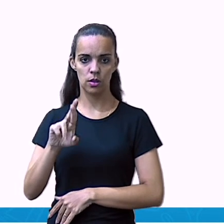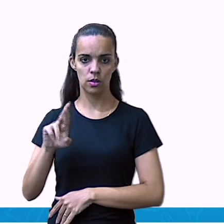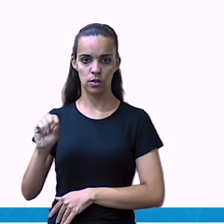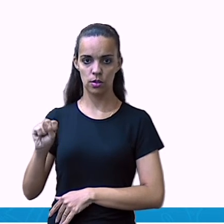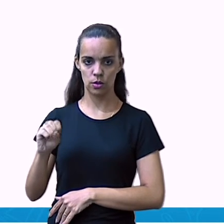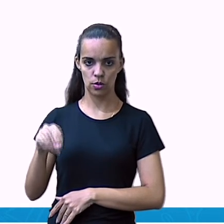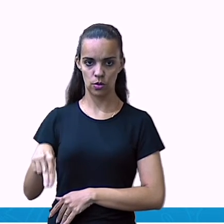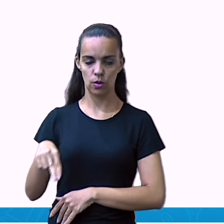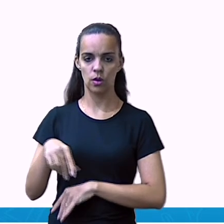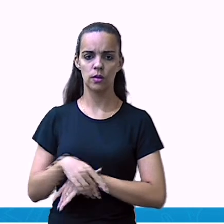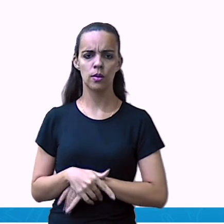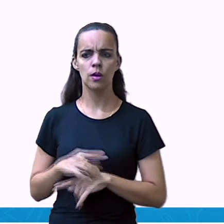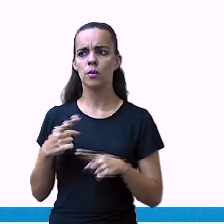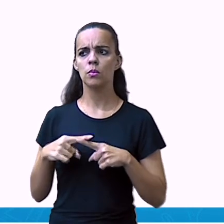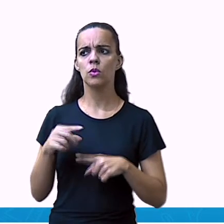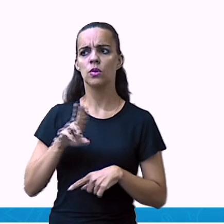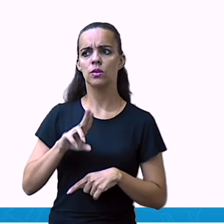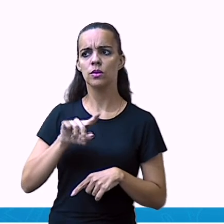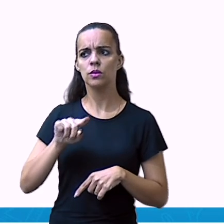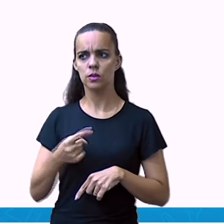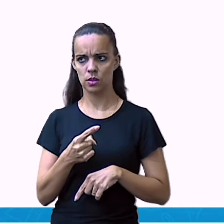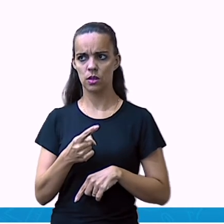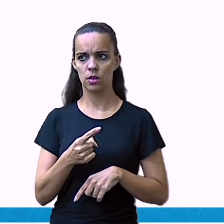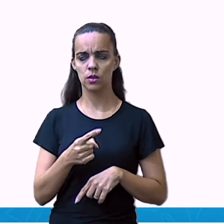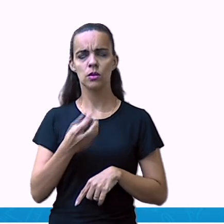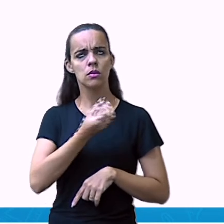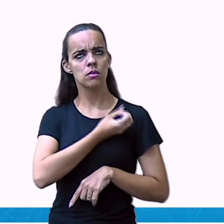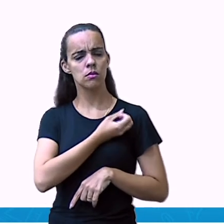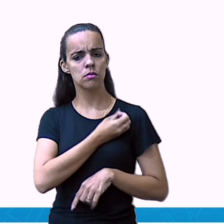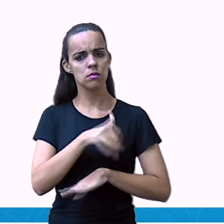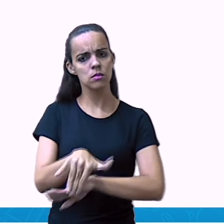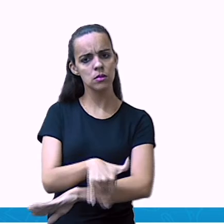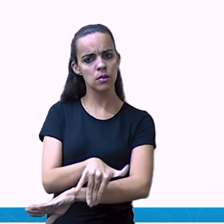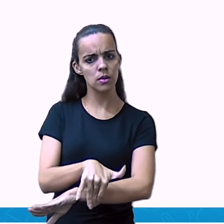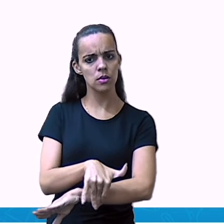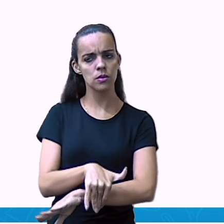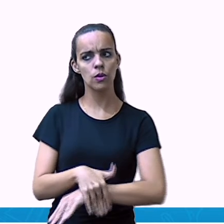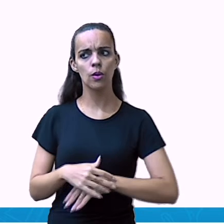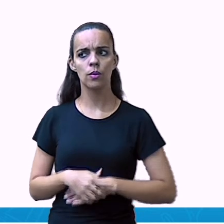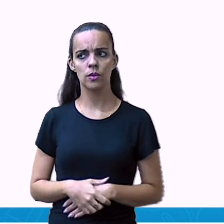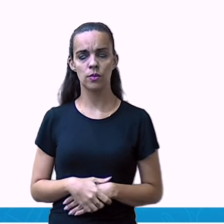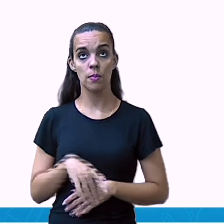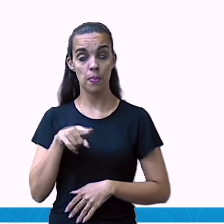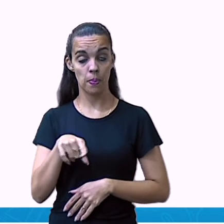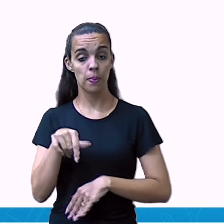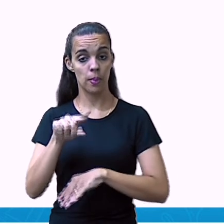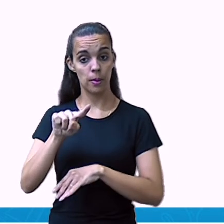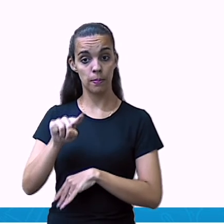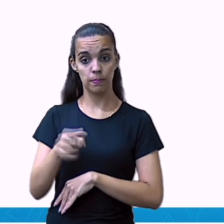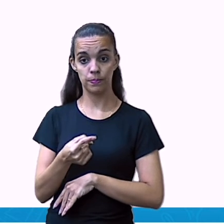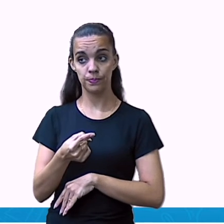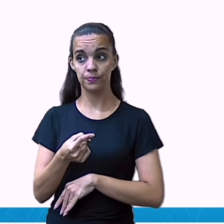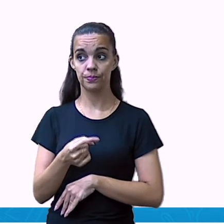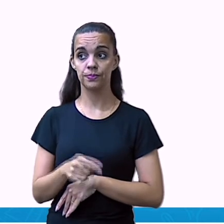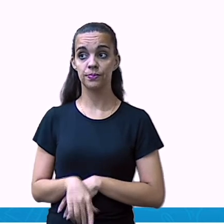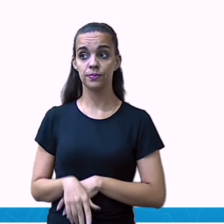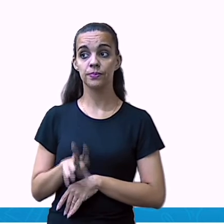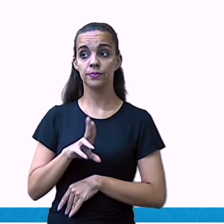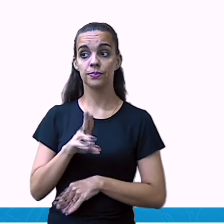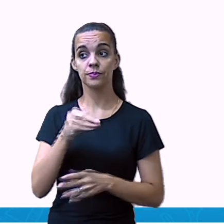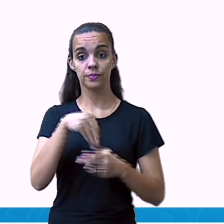por que a vírgula é usada nos endereços? A vírgula é usada